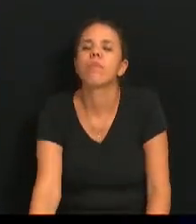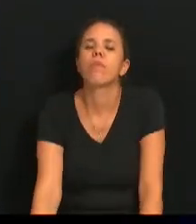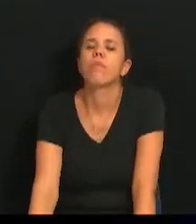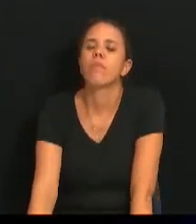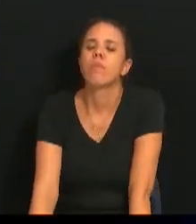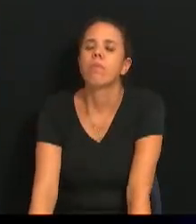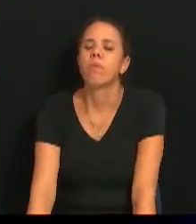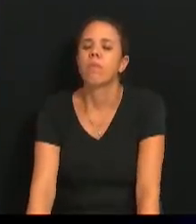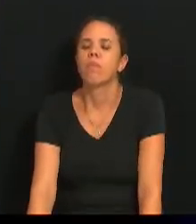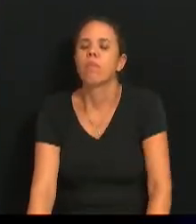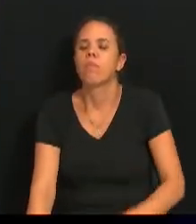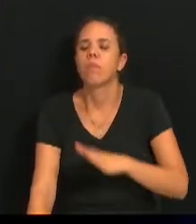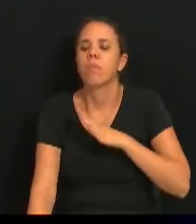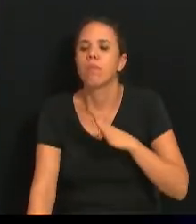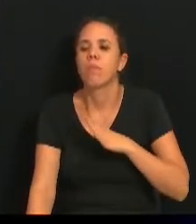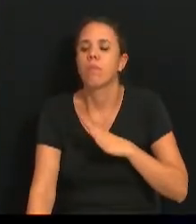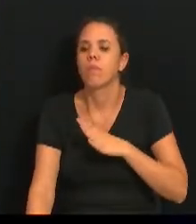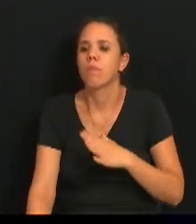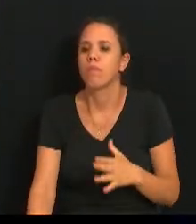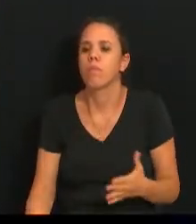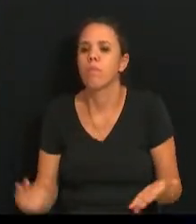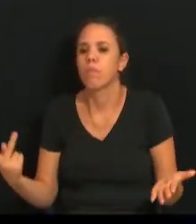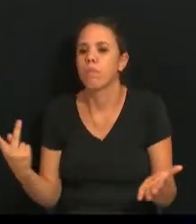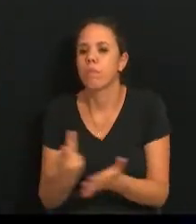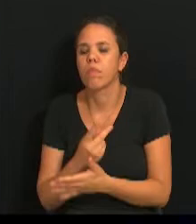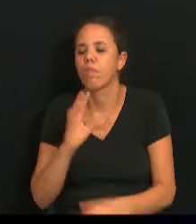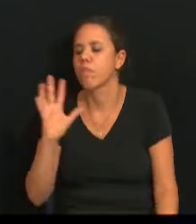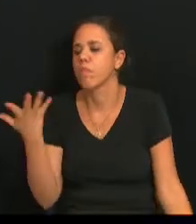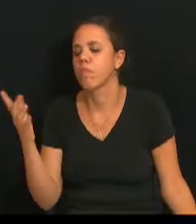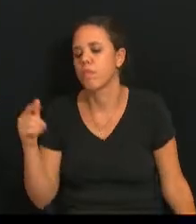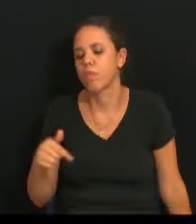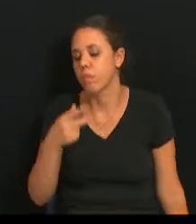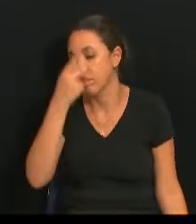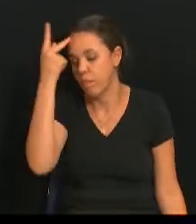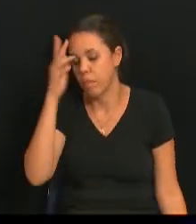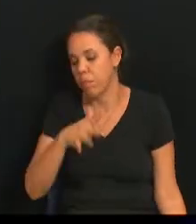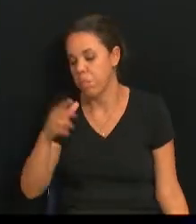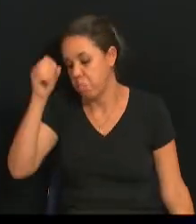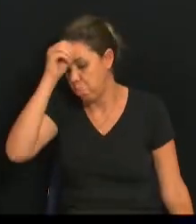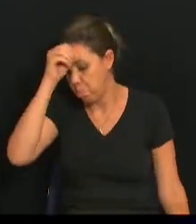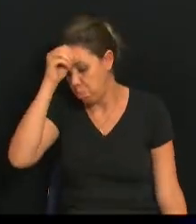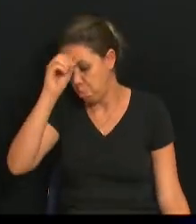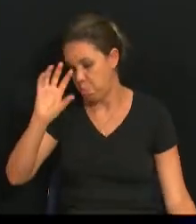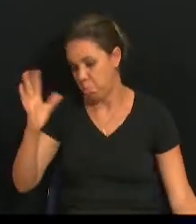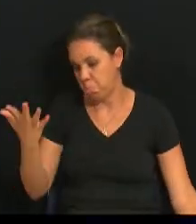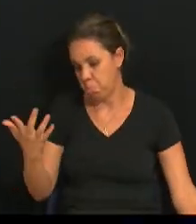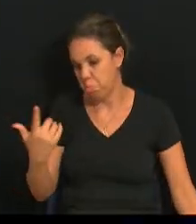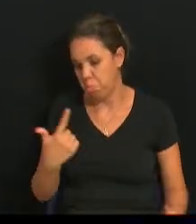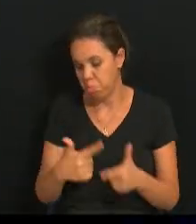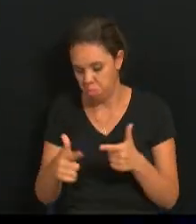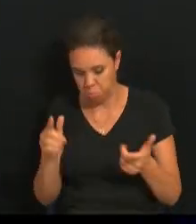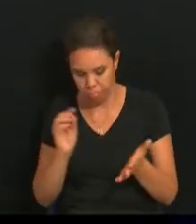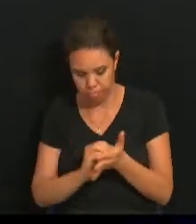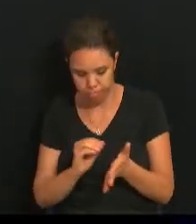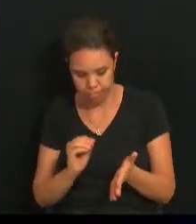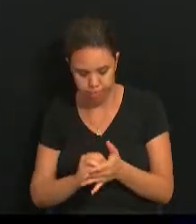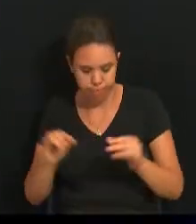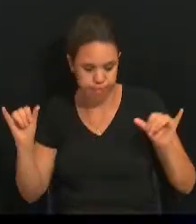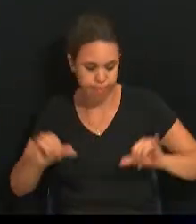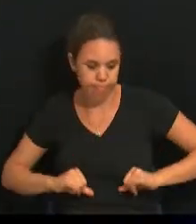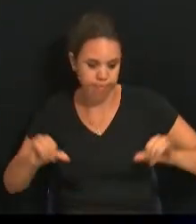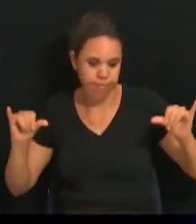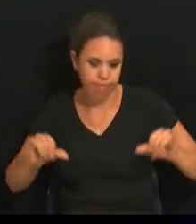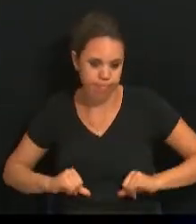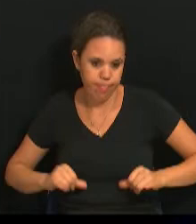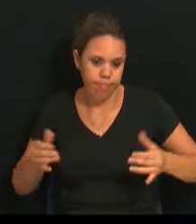cidade é inaceitável, né? A população não sabe da precarização que nós estamos